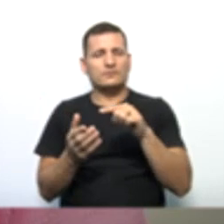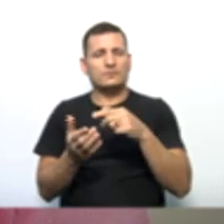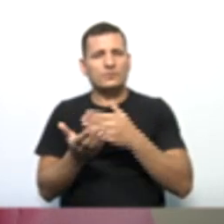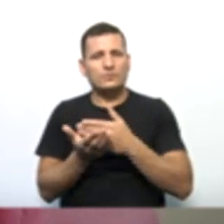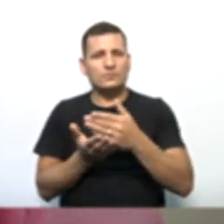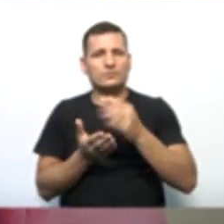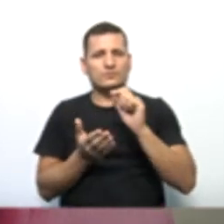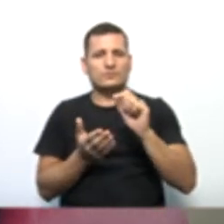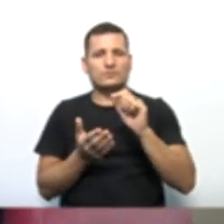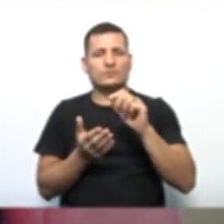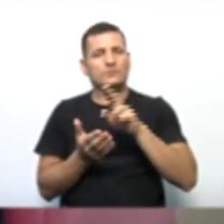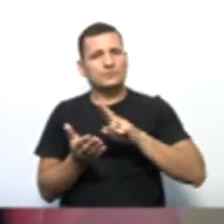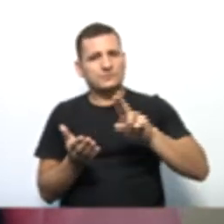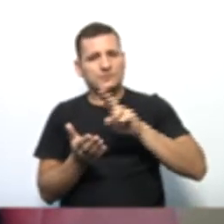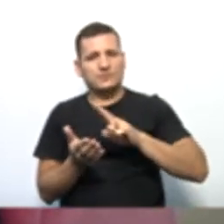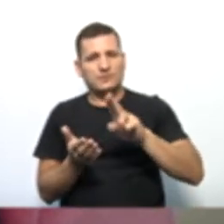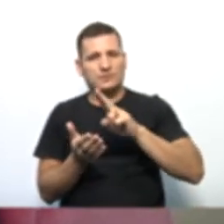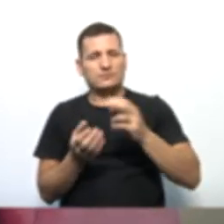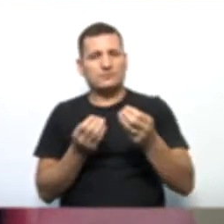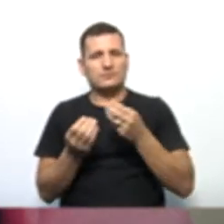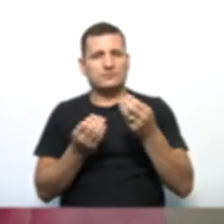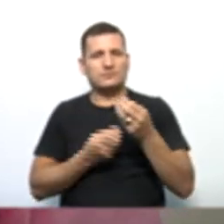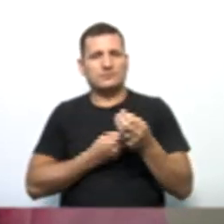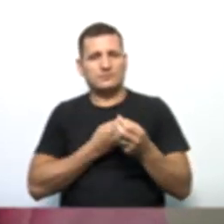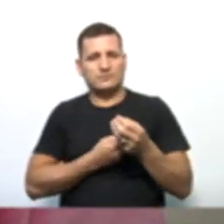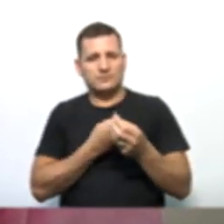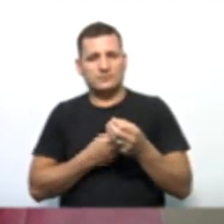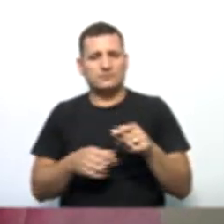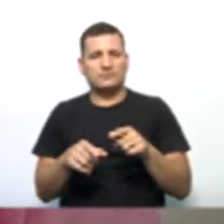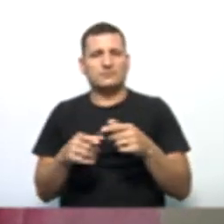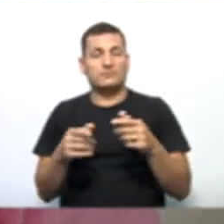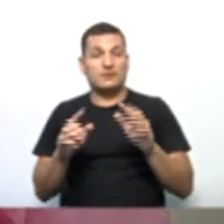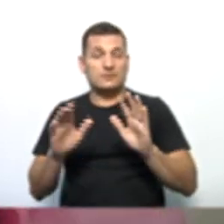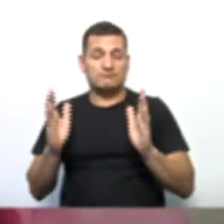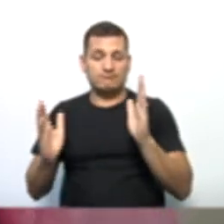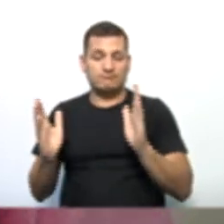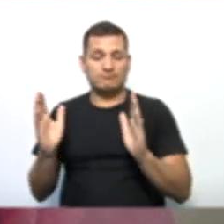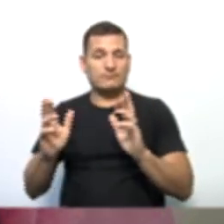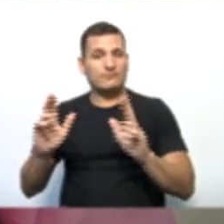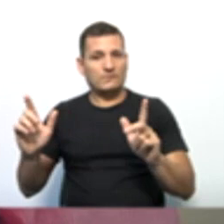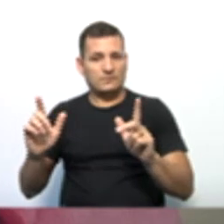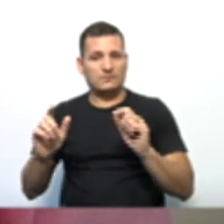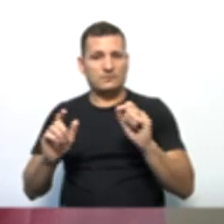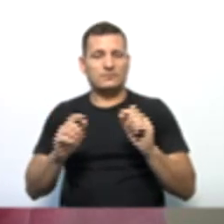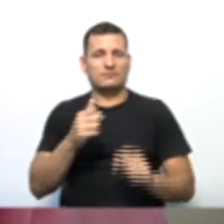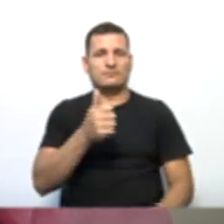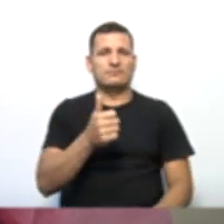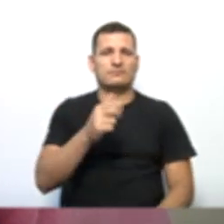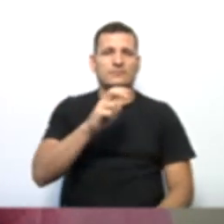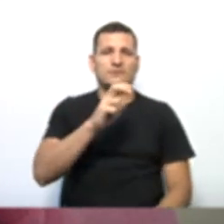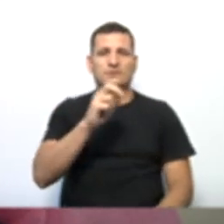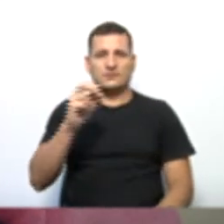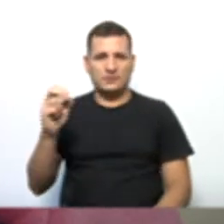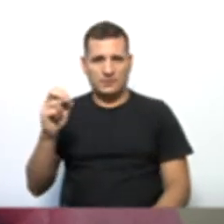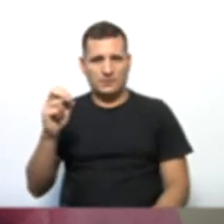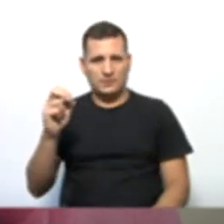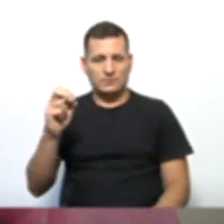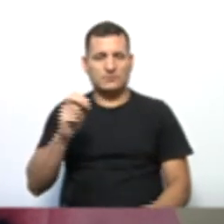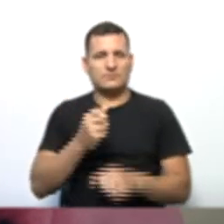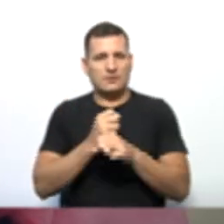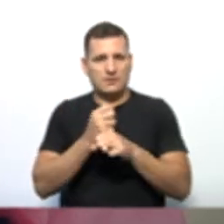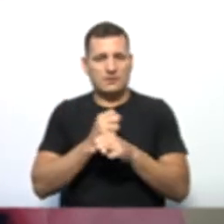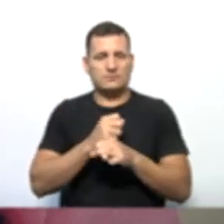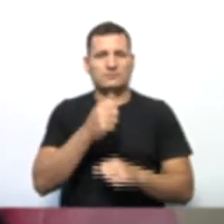aplicar essa forma de viver em um tempo diferente, né? Lá pelo ano 1500, 1600,